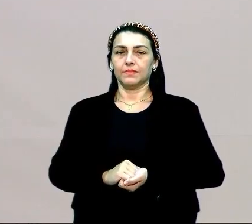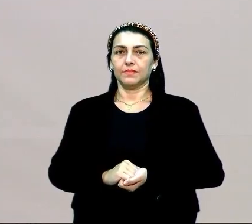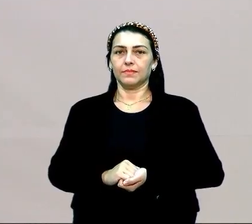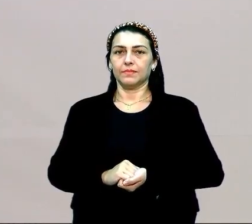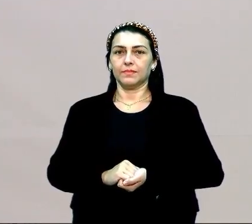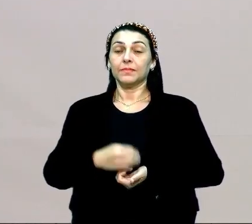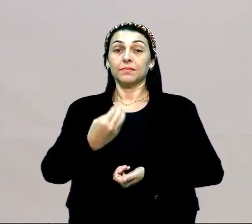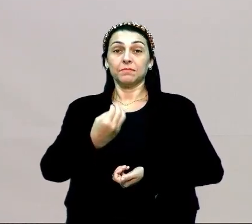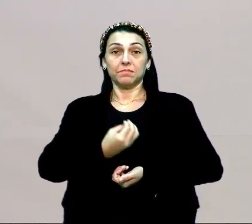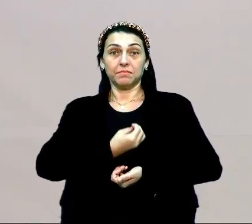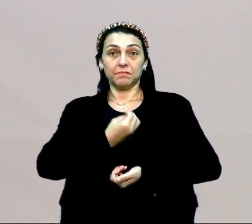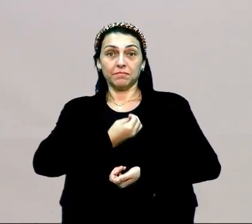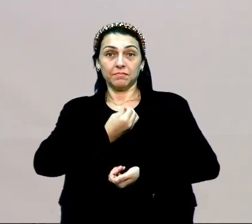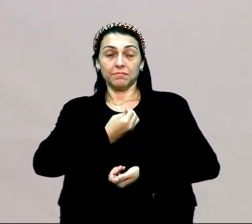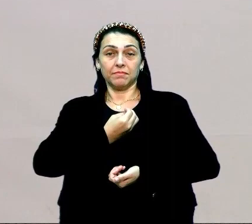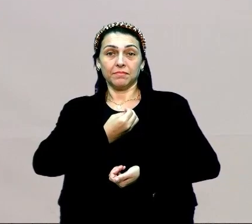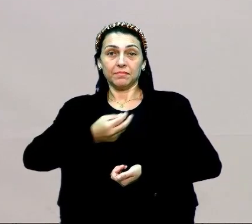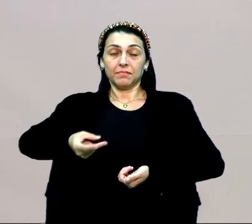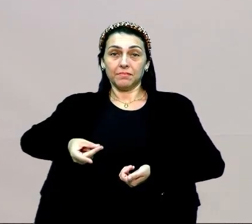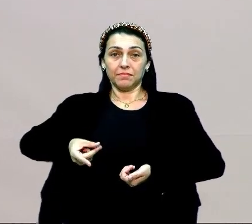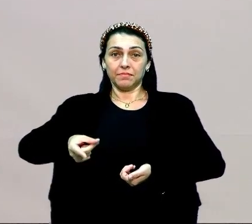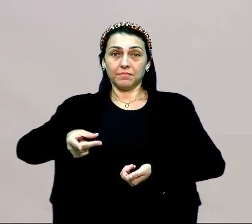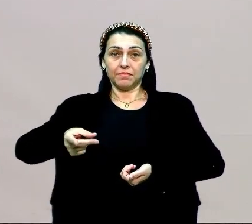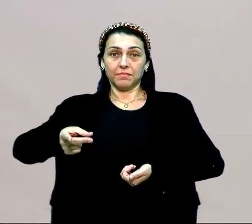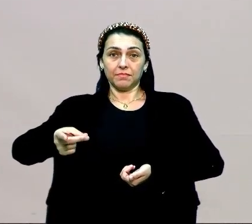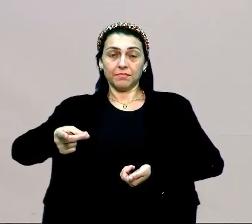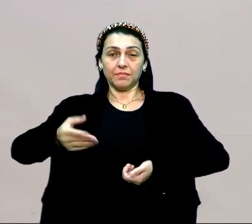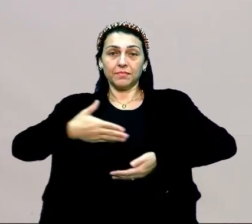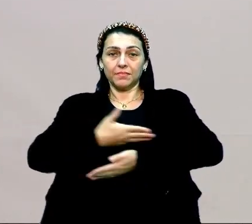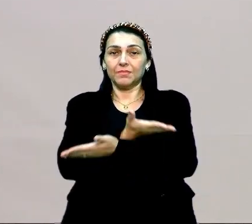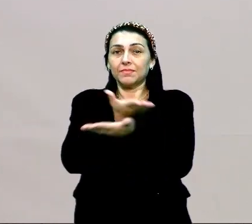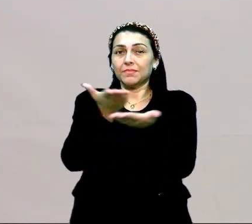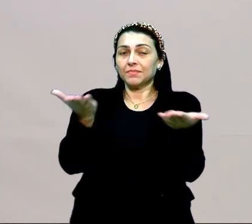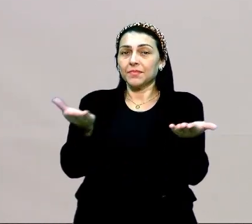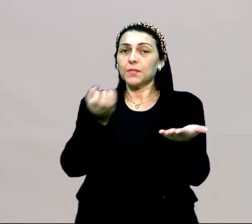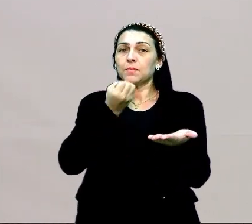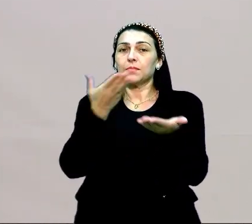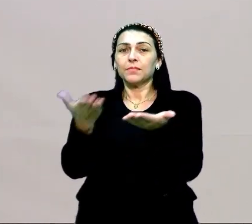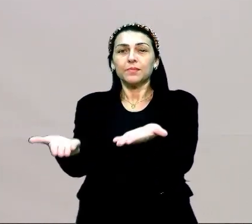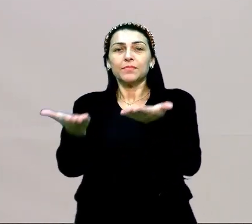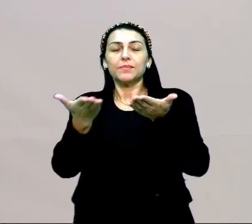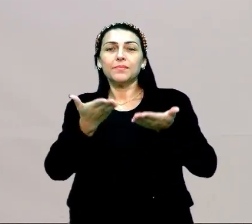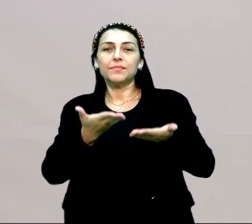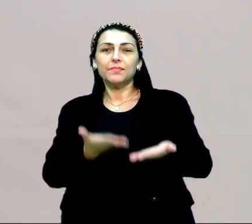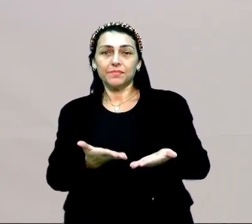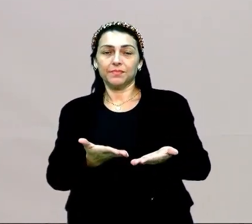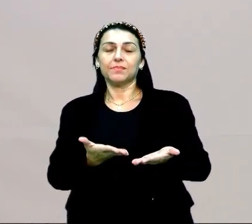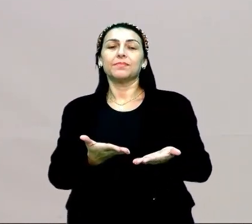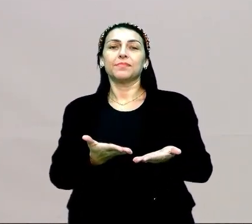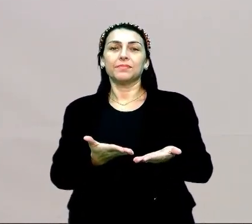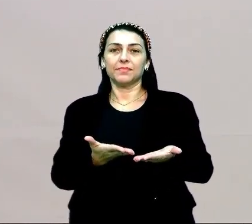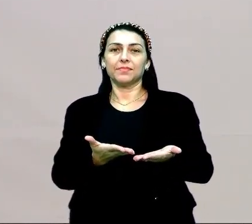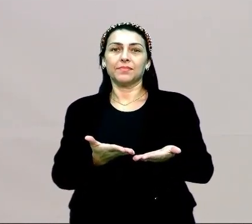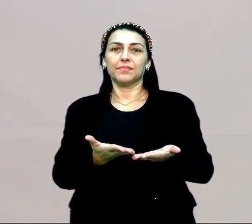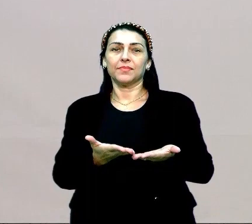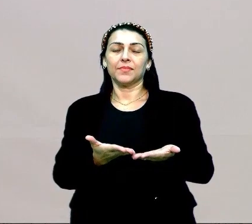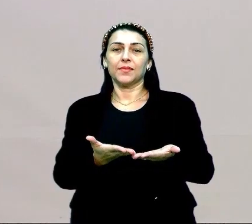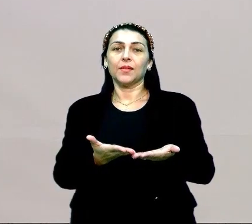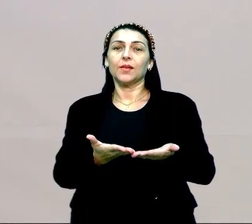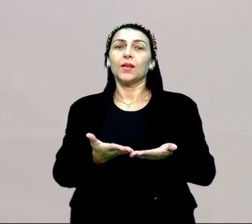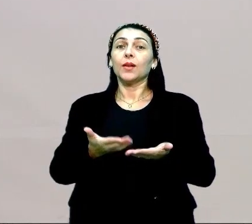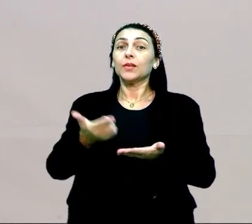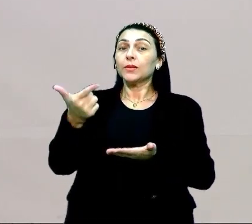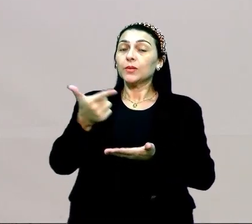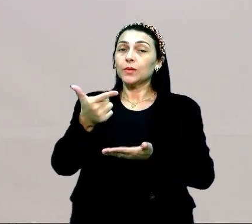Vida longa a todos e a todas. Sejam bem-vindos e bem-vindas a esse nosso